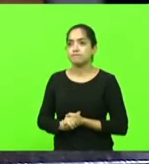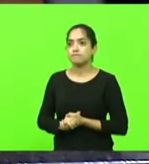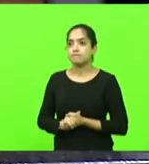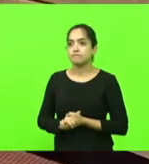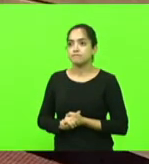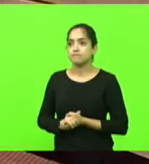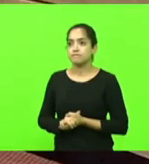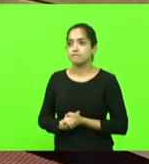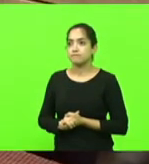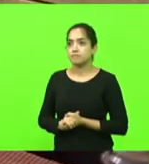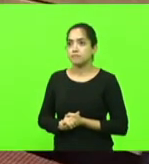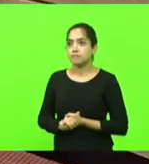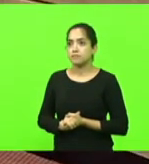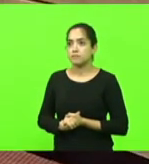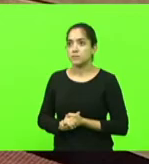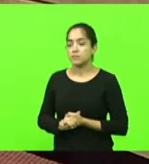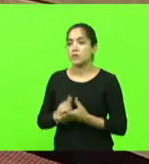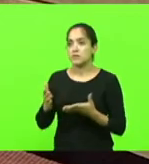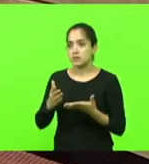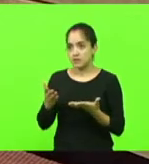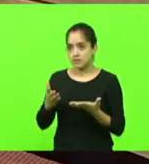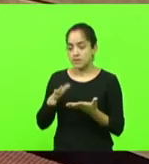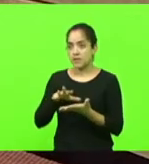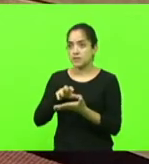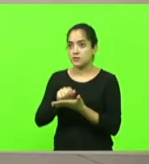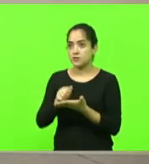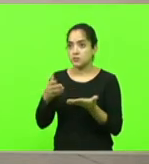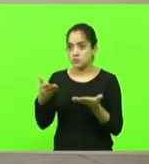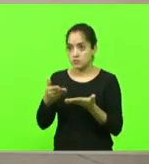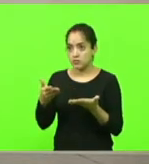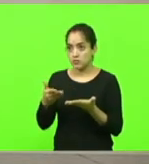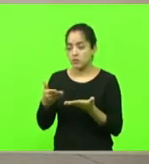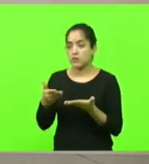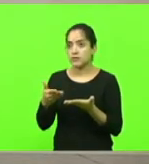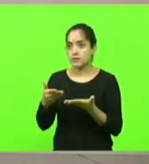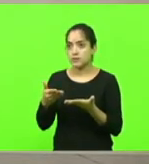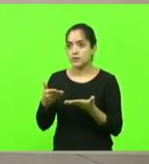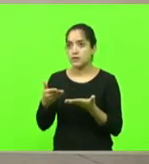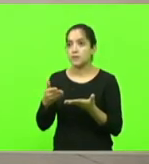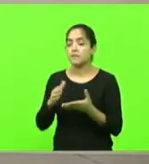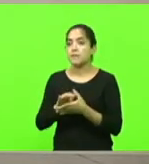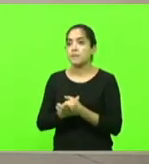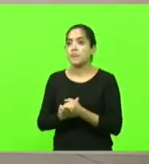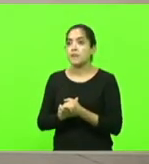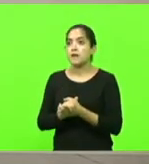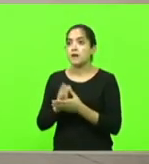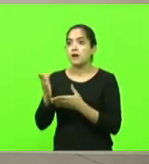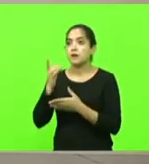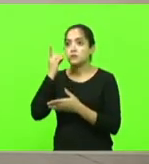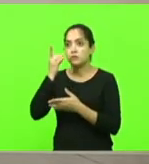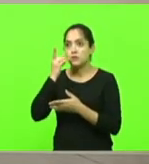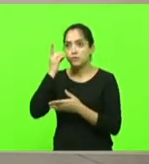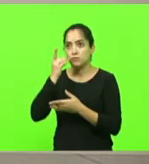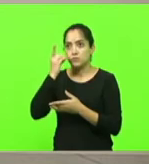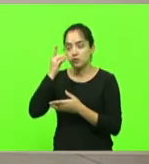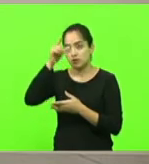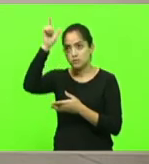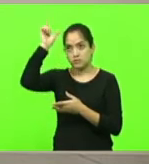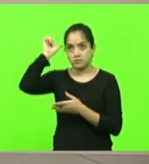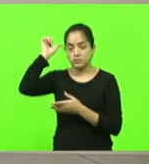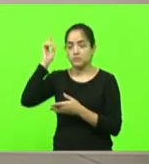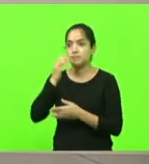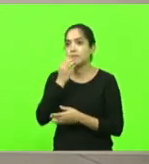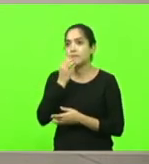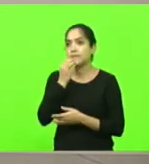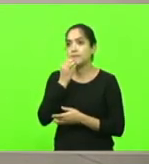Ok, deputado. Da mesma forma, essa presidência registra que recebeu uma questão de ordem de Sua Excelência, o deputado Sargento Lima,